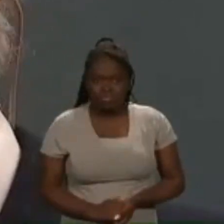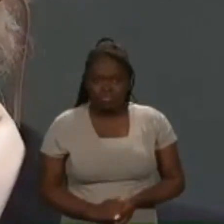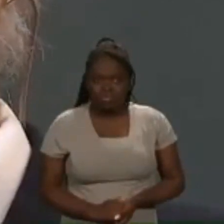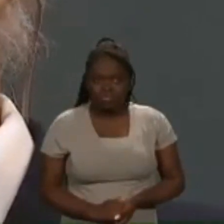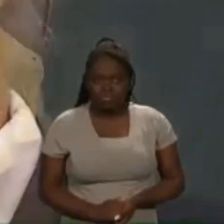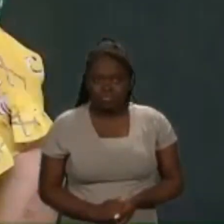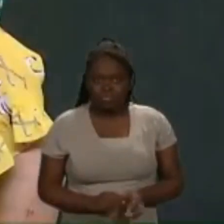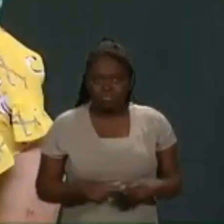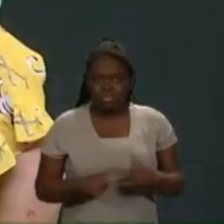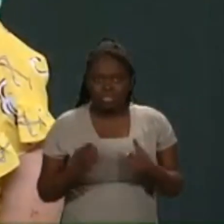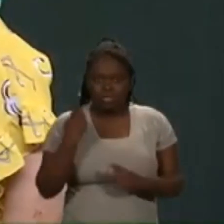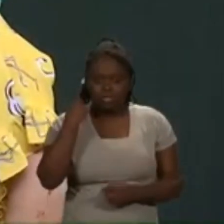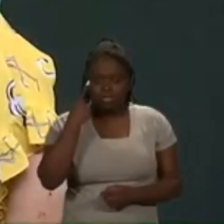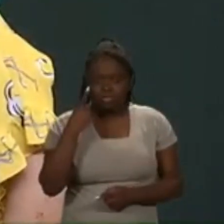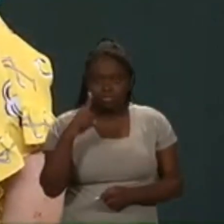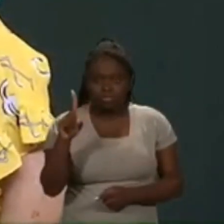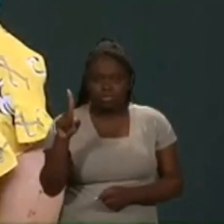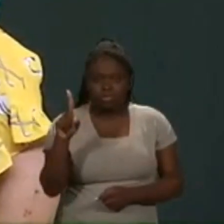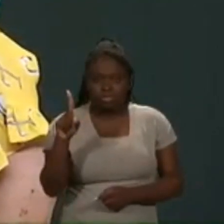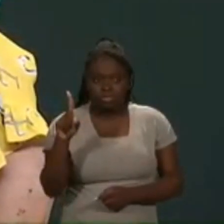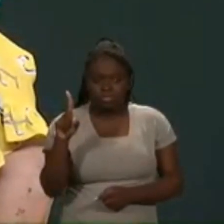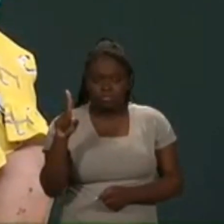Mas é a última vez que eu subo aqui.